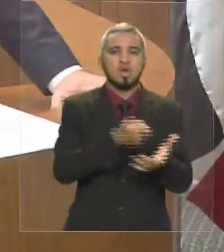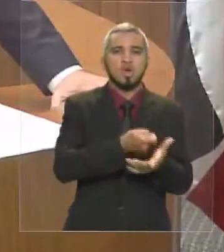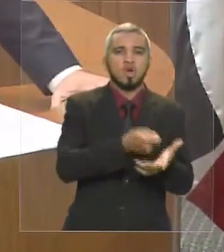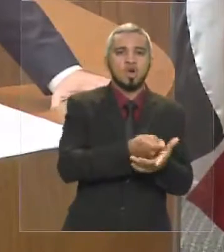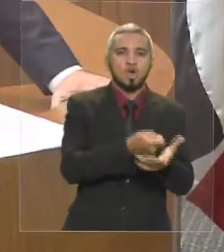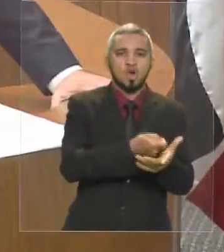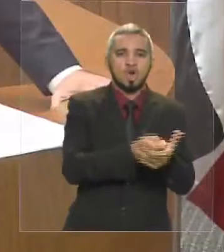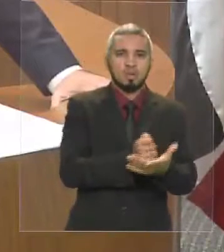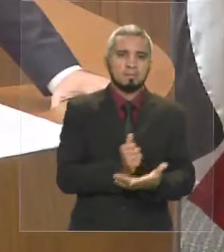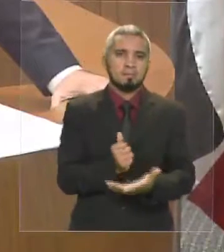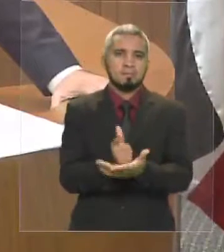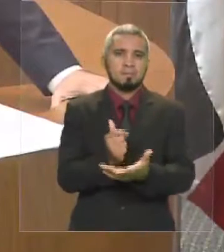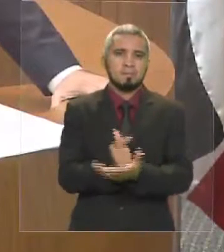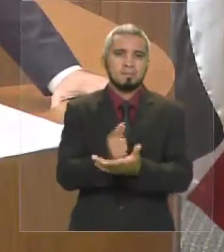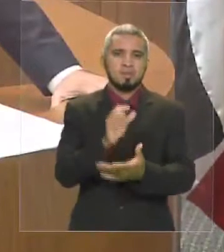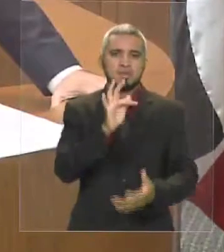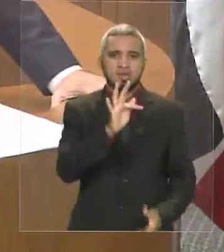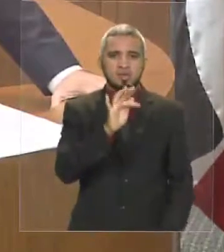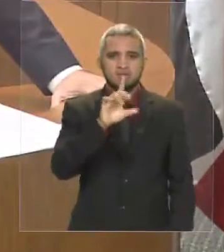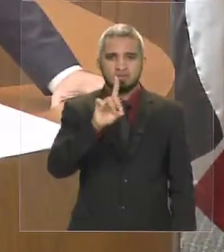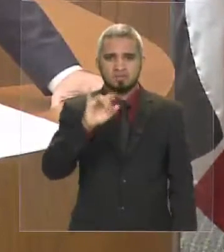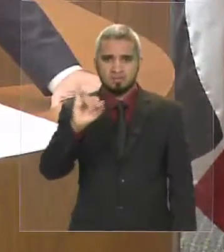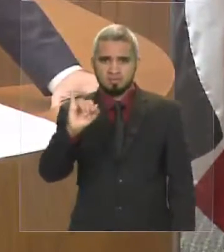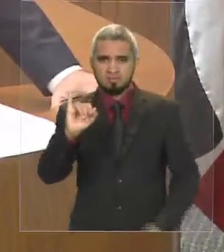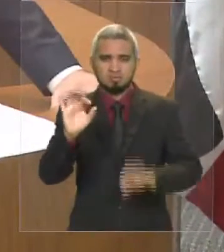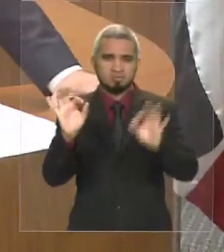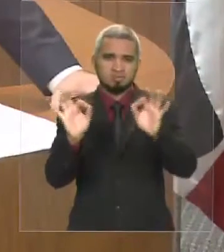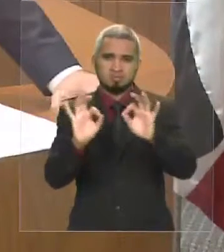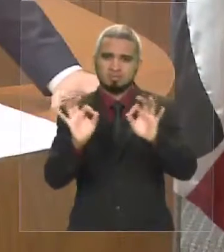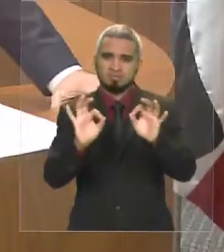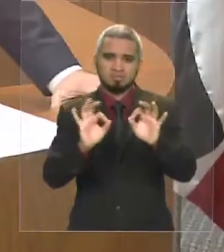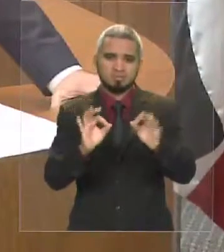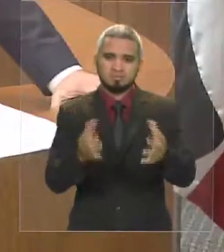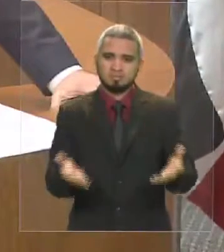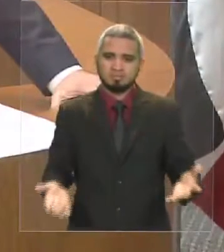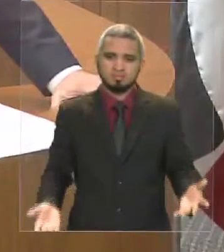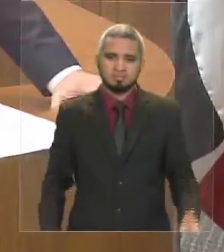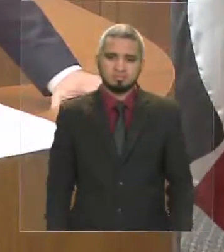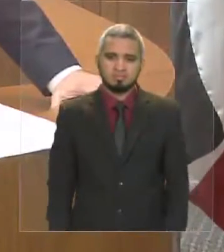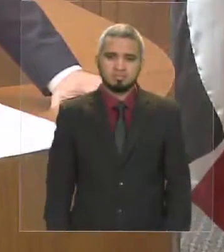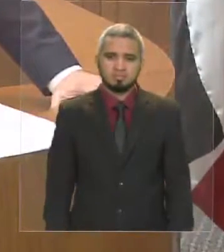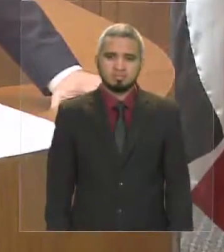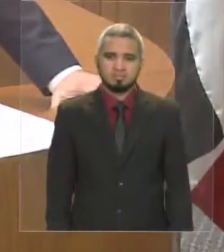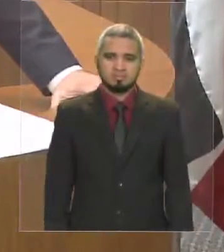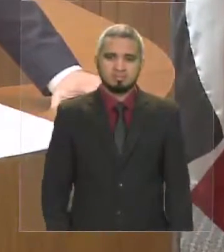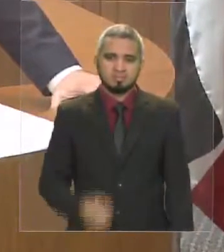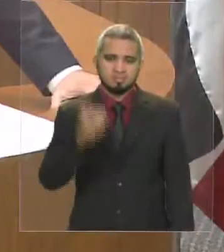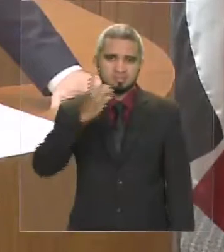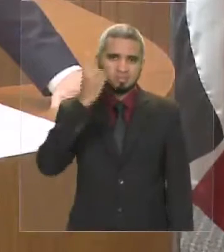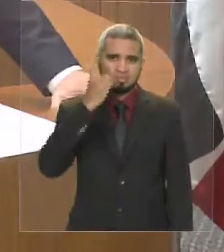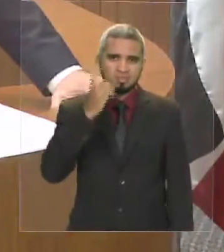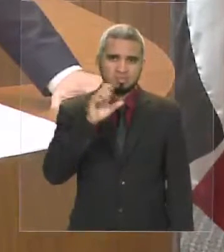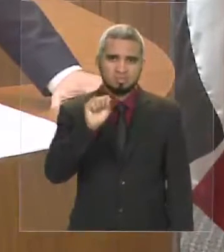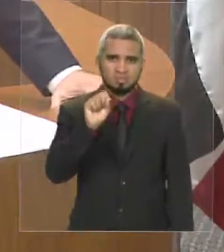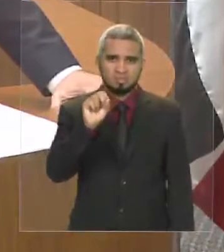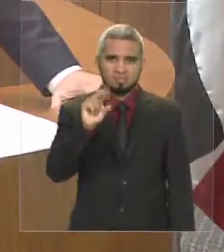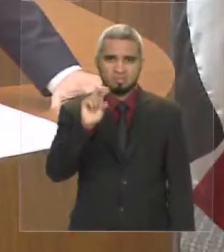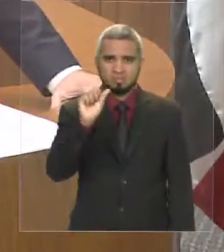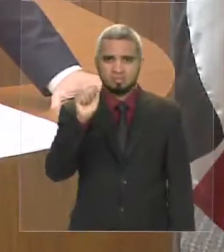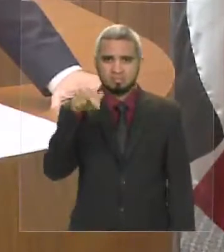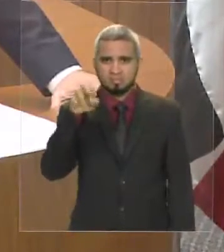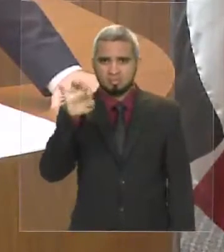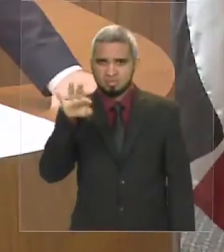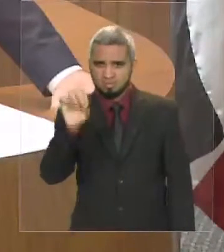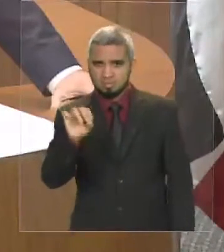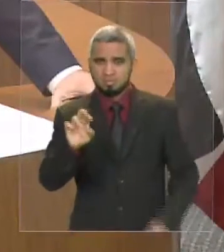de contribuir para o Fundo de Desenvolvimento Industrial do Governo do Estado, deputado Souza Neto. Diferente de tudo aquilo